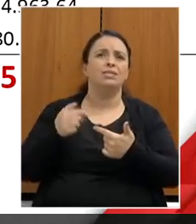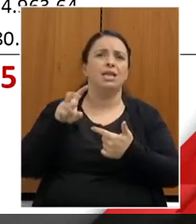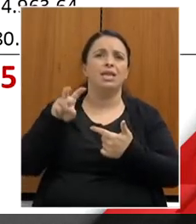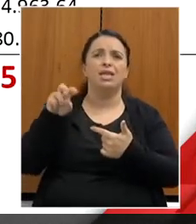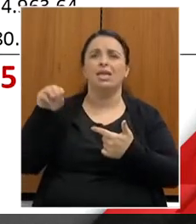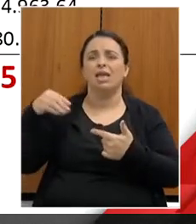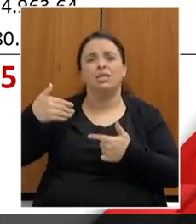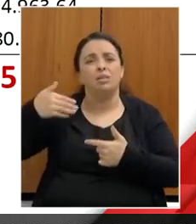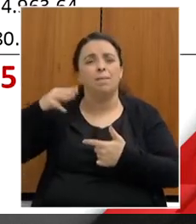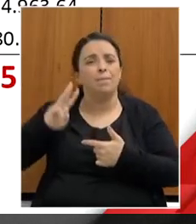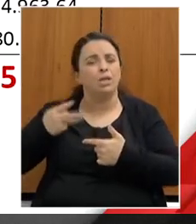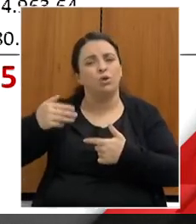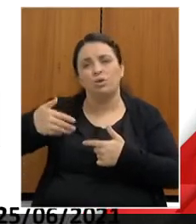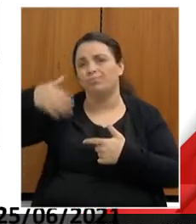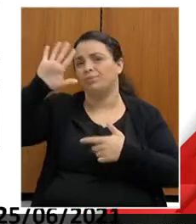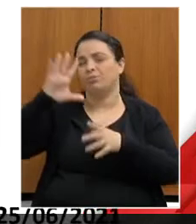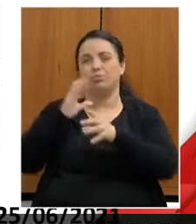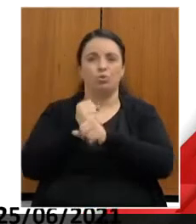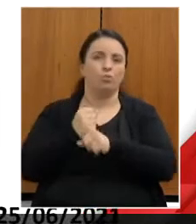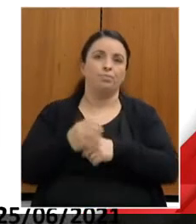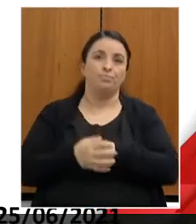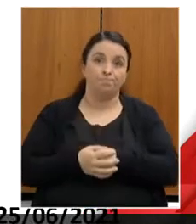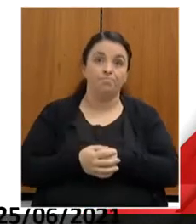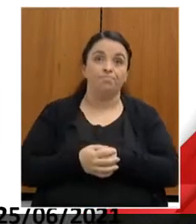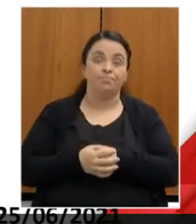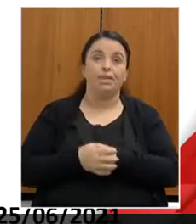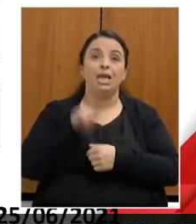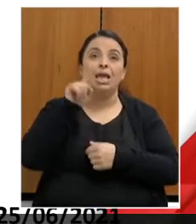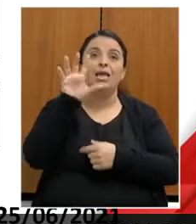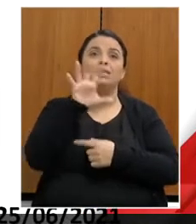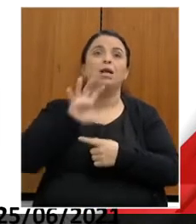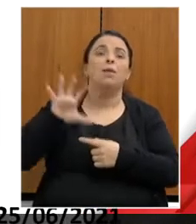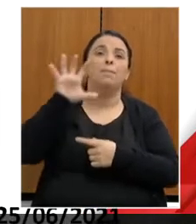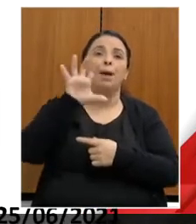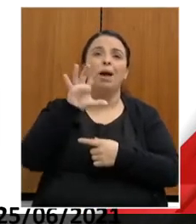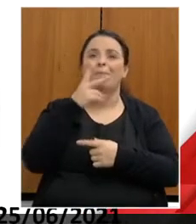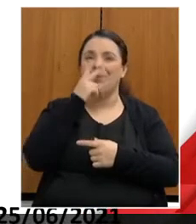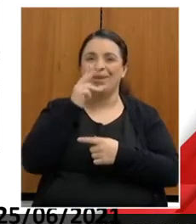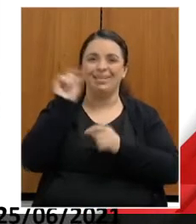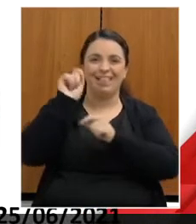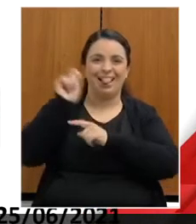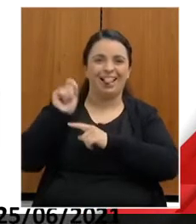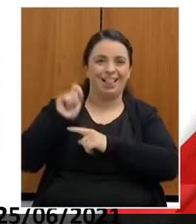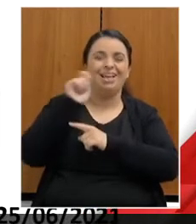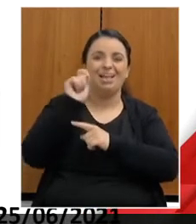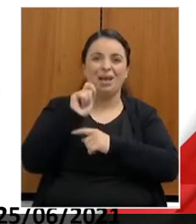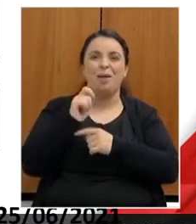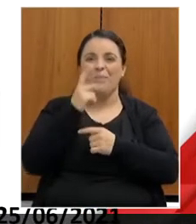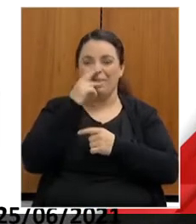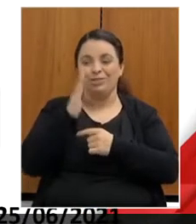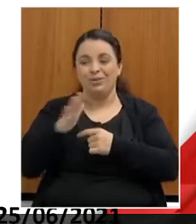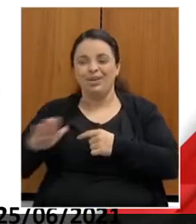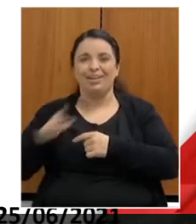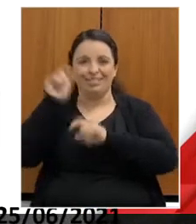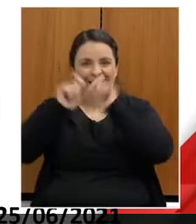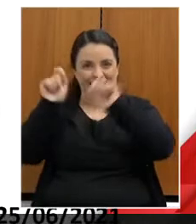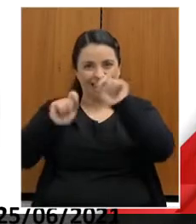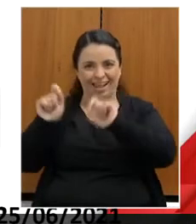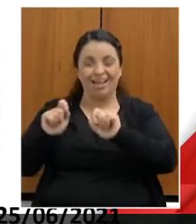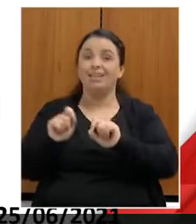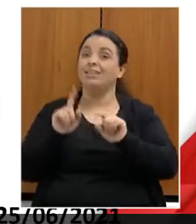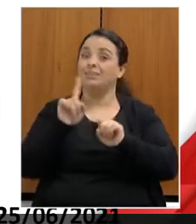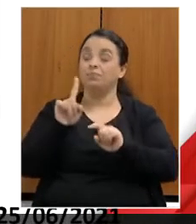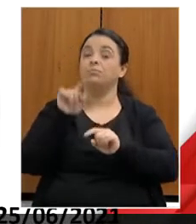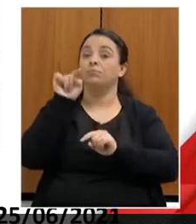$ 500 milhões. Pode passar? Esse mapa à esquerda parece um rabiscado, né? Parece que uma criança rabiscou o mapa, mas na verdade